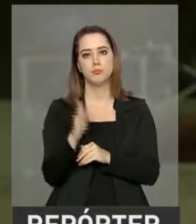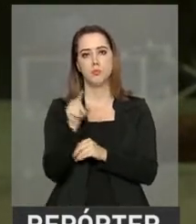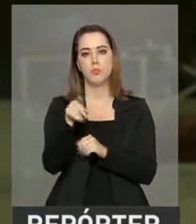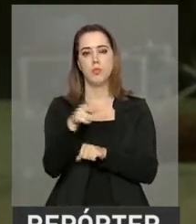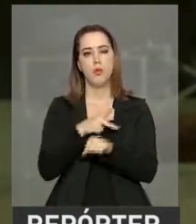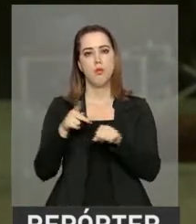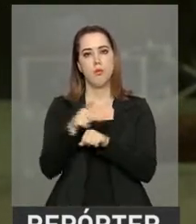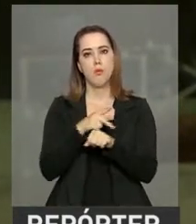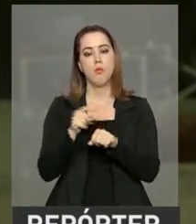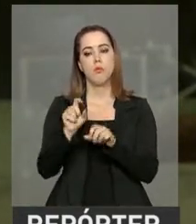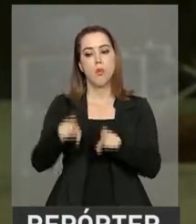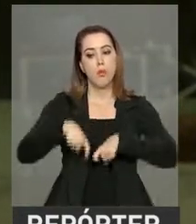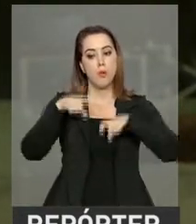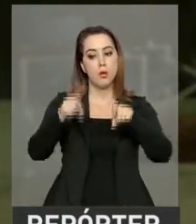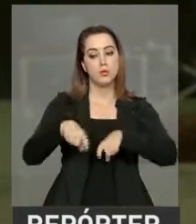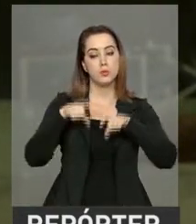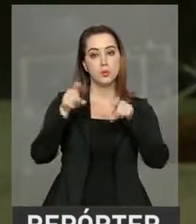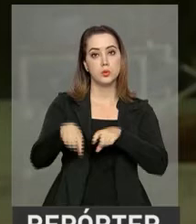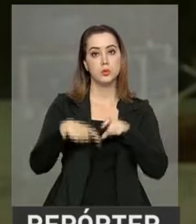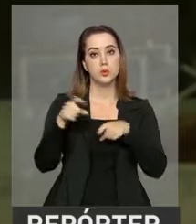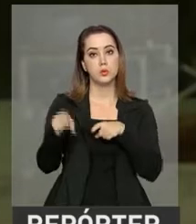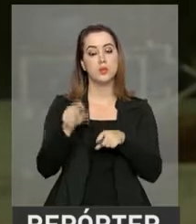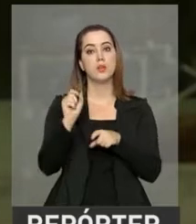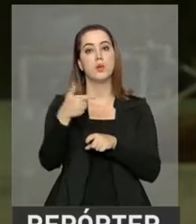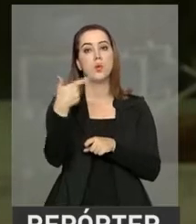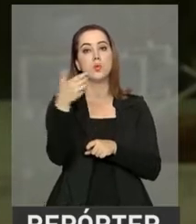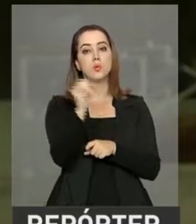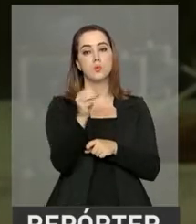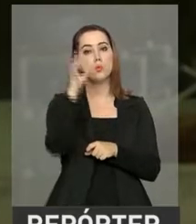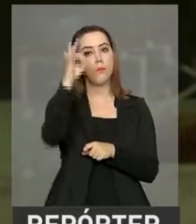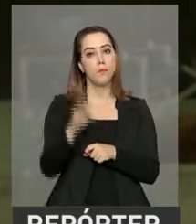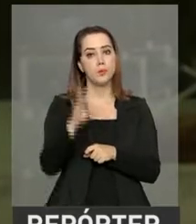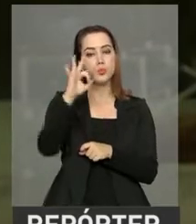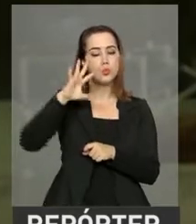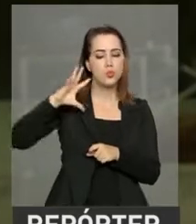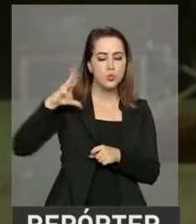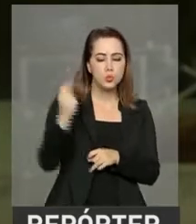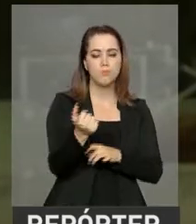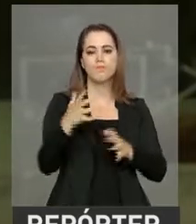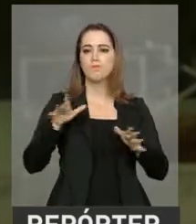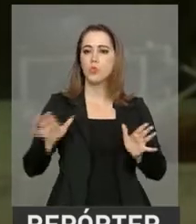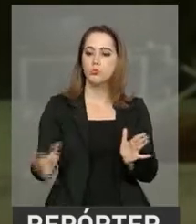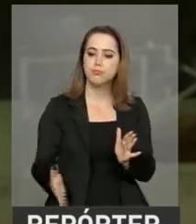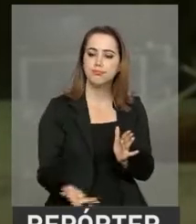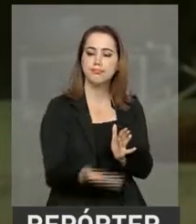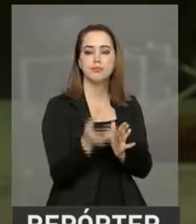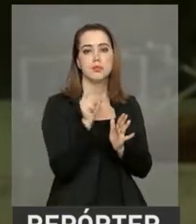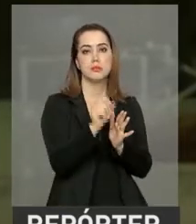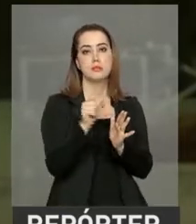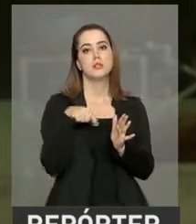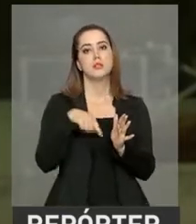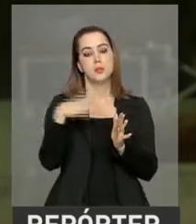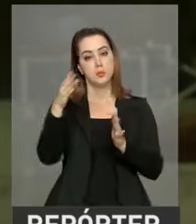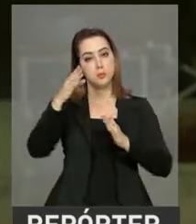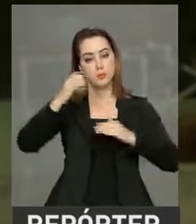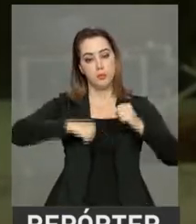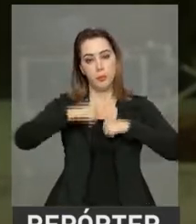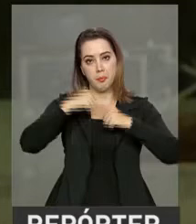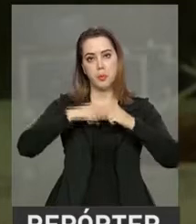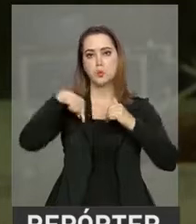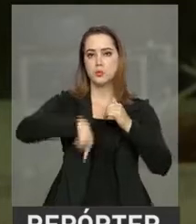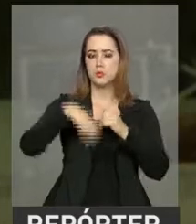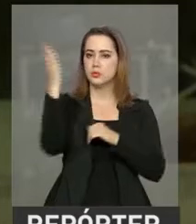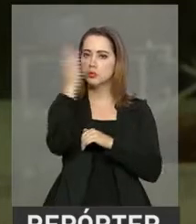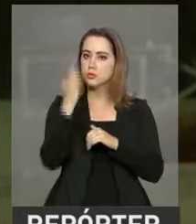de 20%, um pouco mais de 20% de tudo o que é produzido no país em termos de bens, serviços e